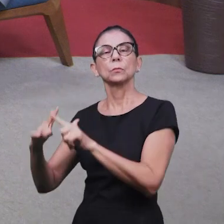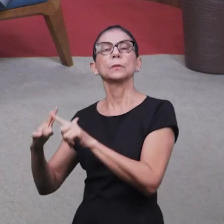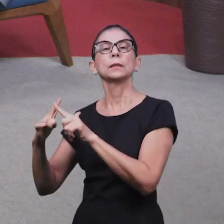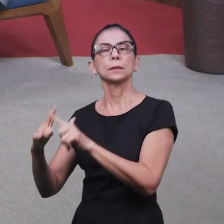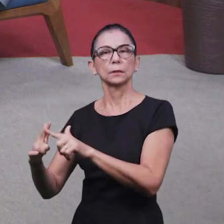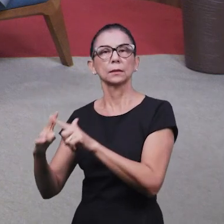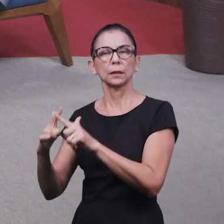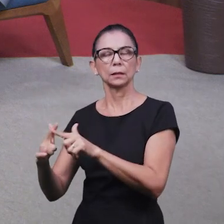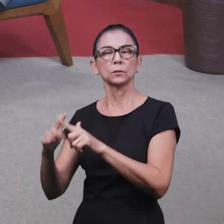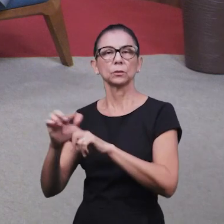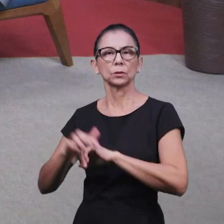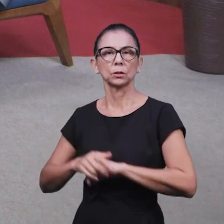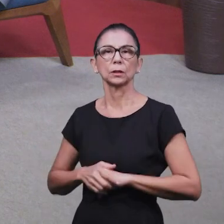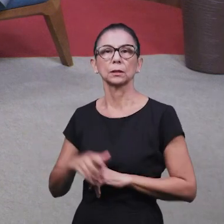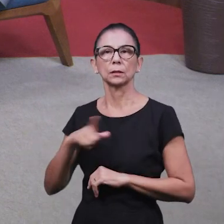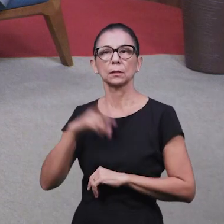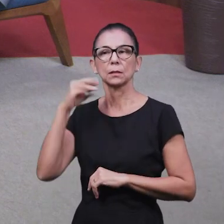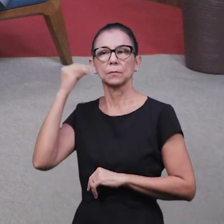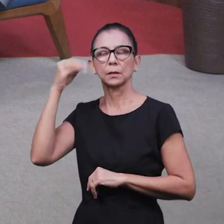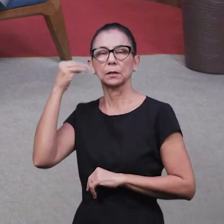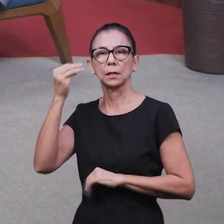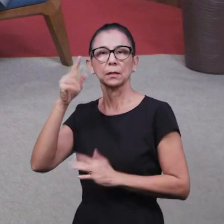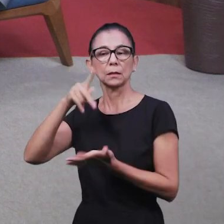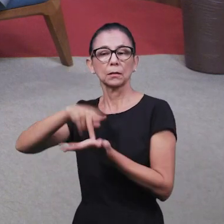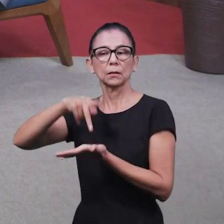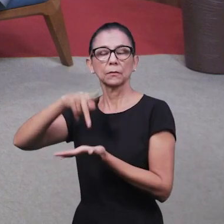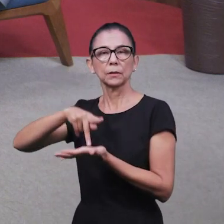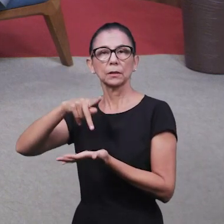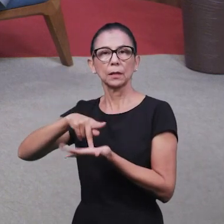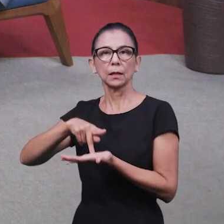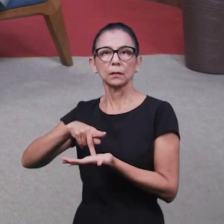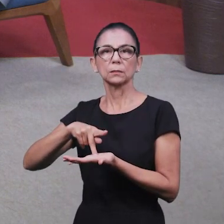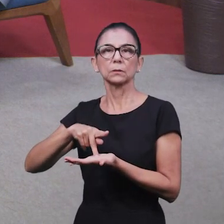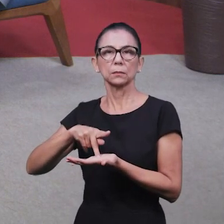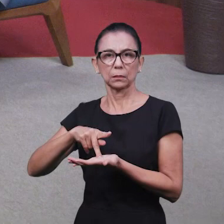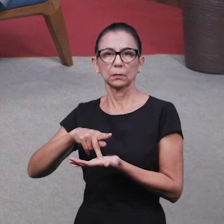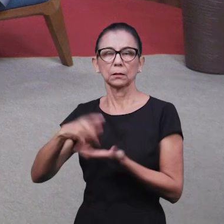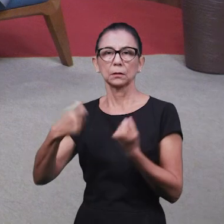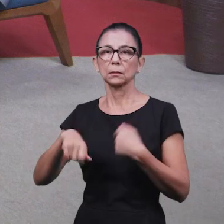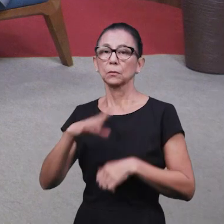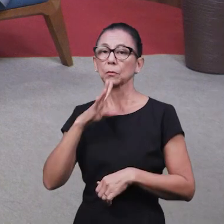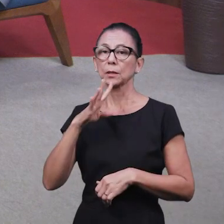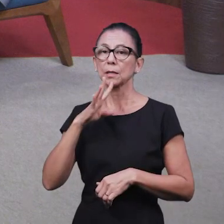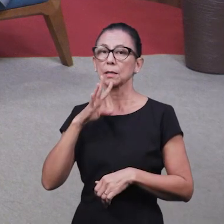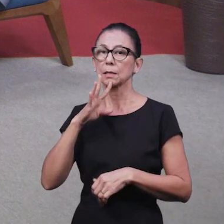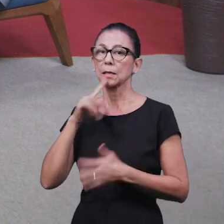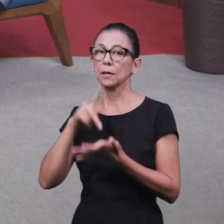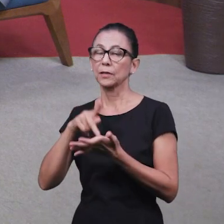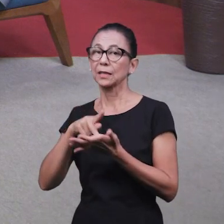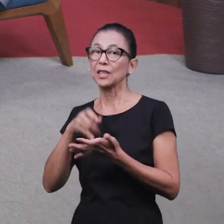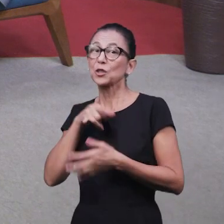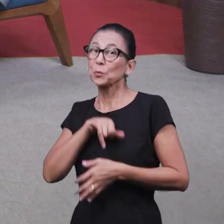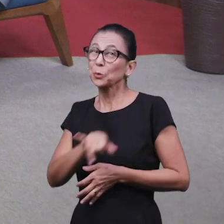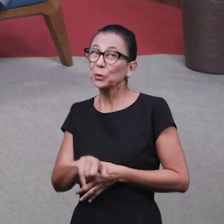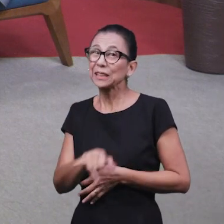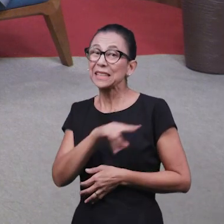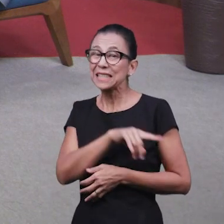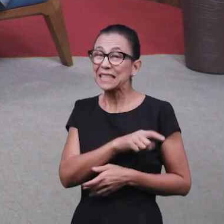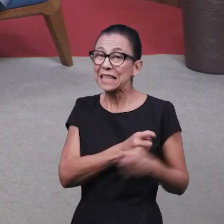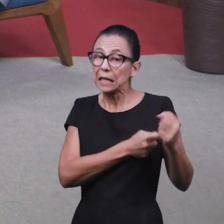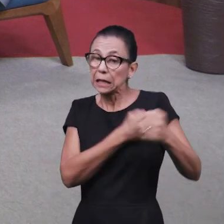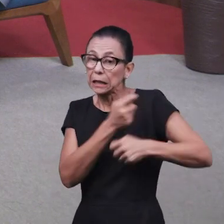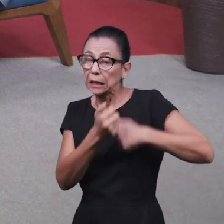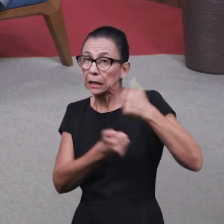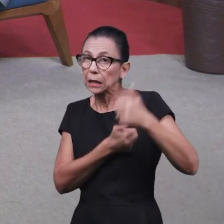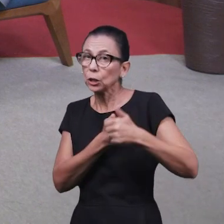que tem a experiência com a verdade. Então é preciso conhecer a verdade para que, se houver a apostasia